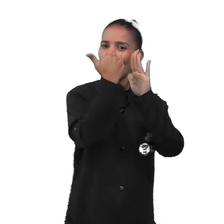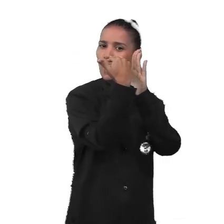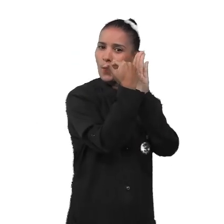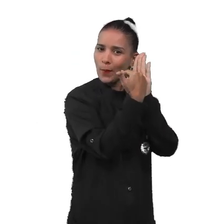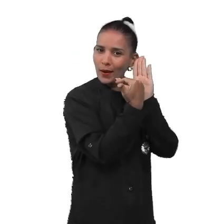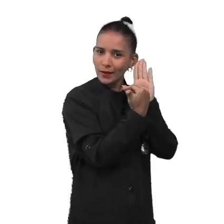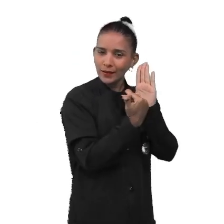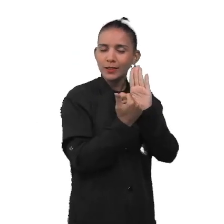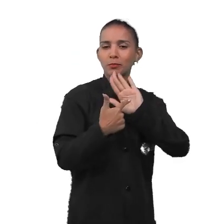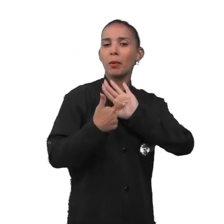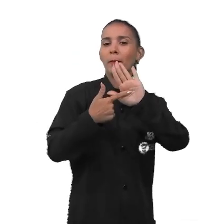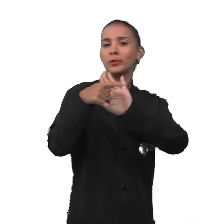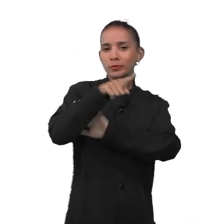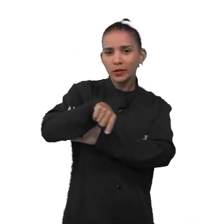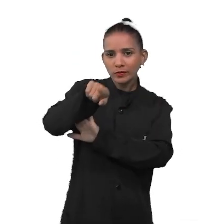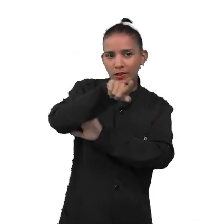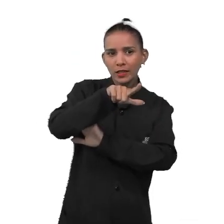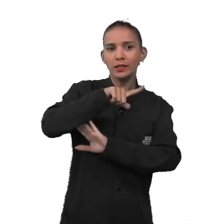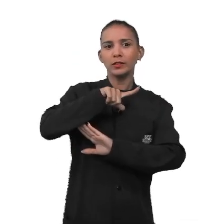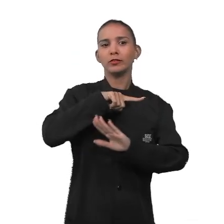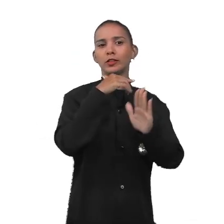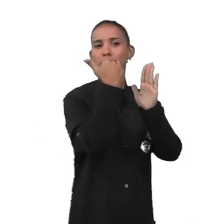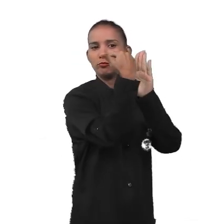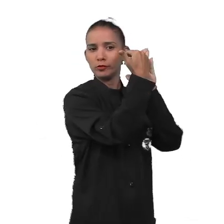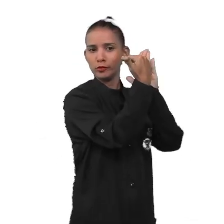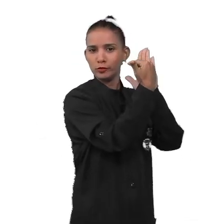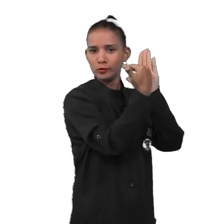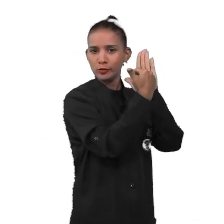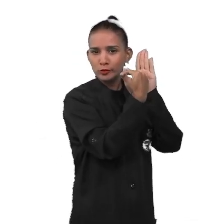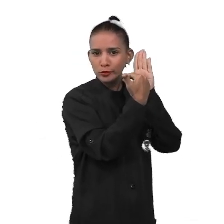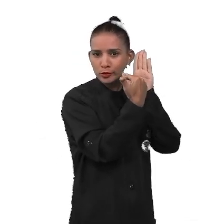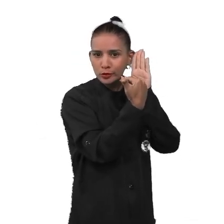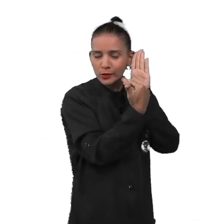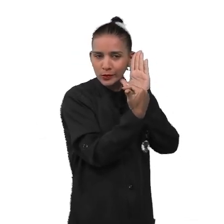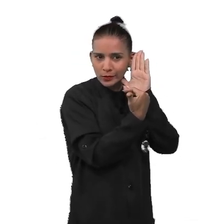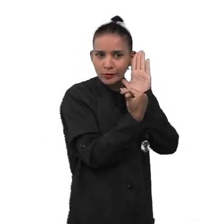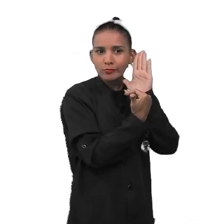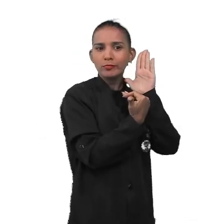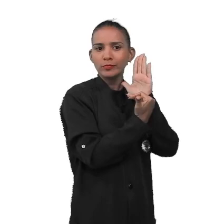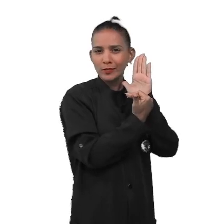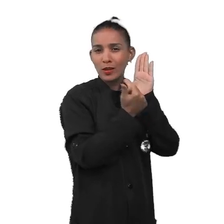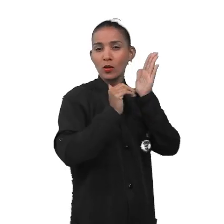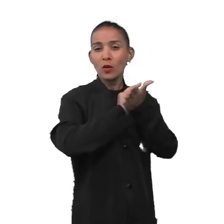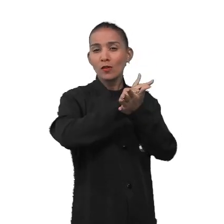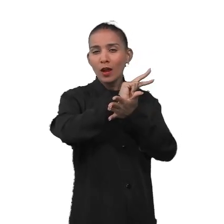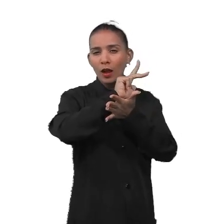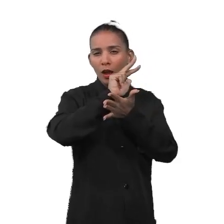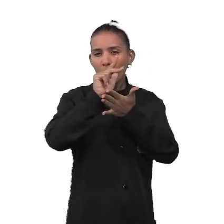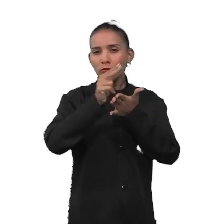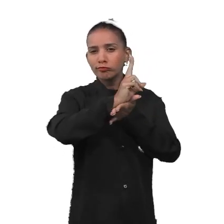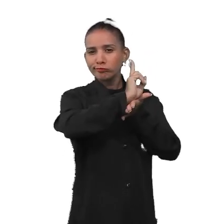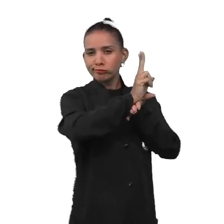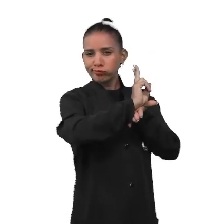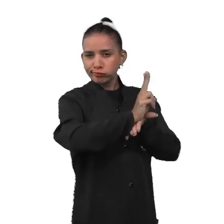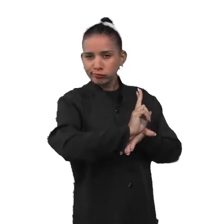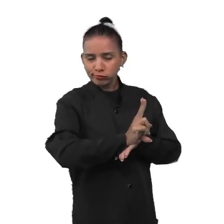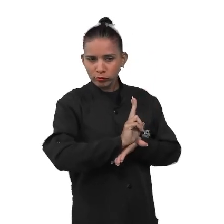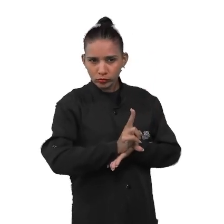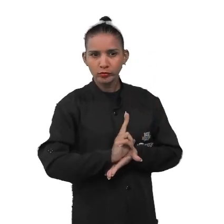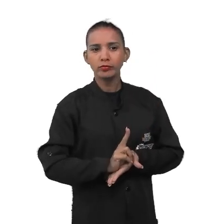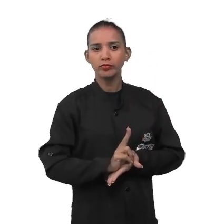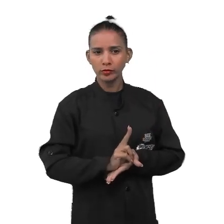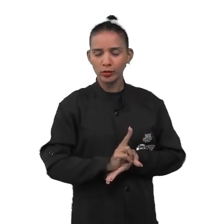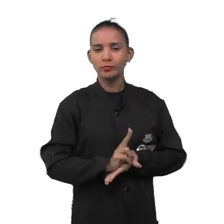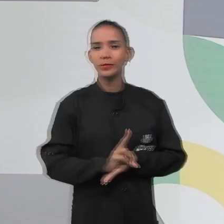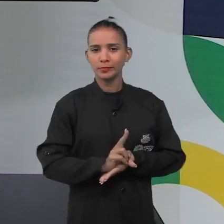compreender, tá? Argissolo, cambissolo, luvissolo, gleissolos, latossolos, vestissolos, plintossolos e